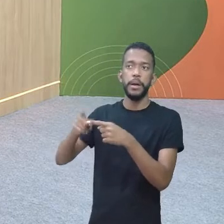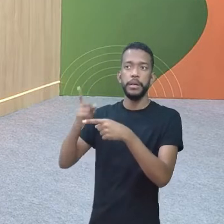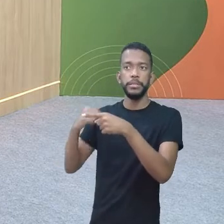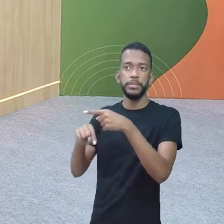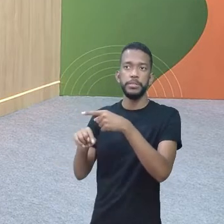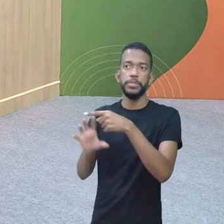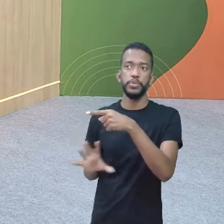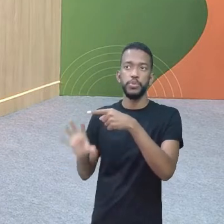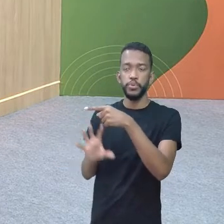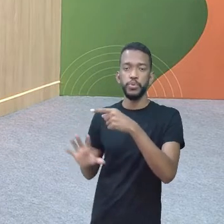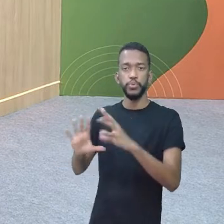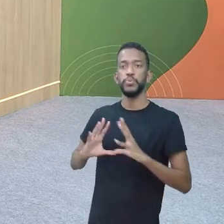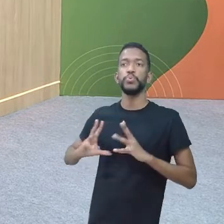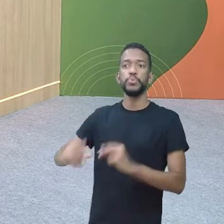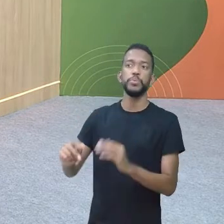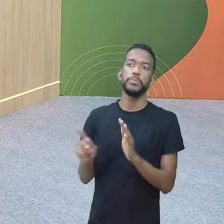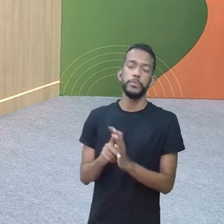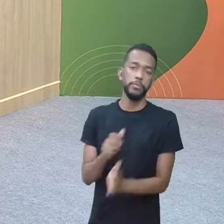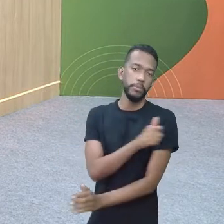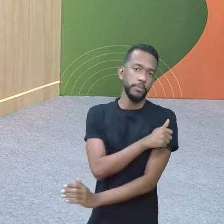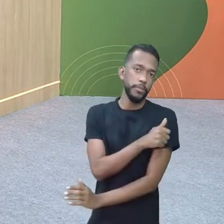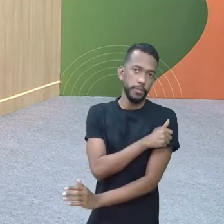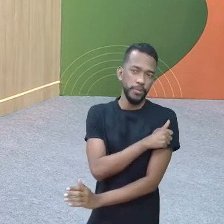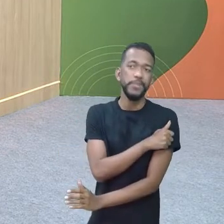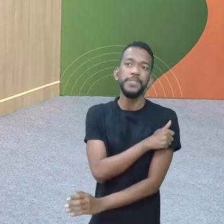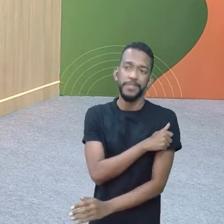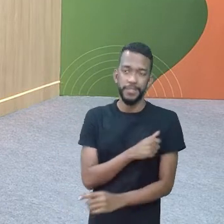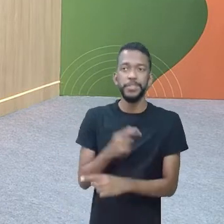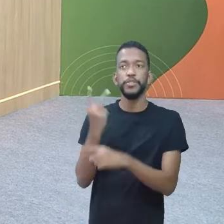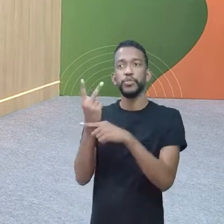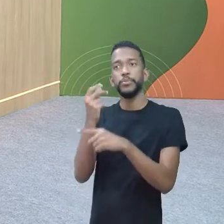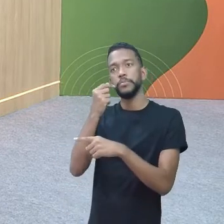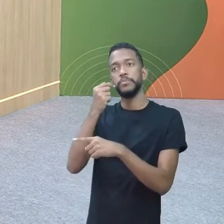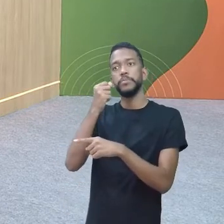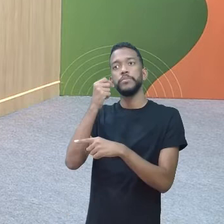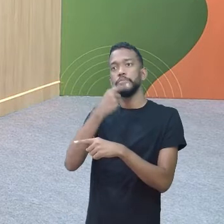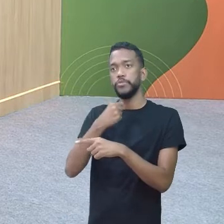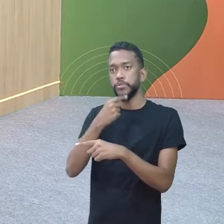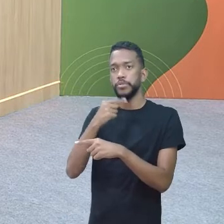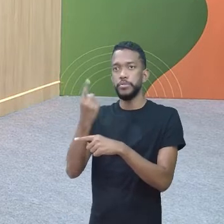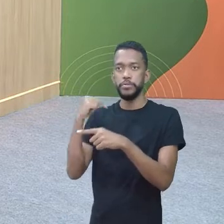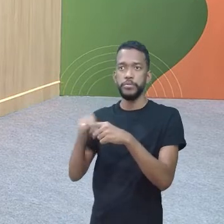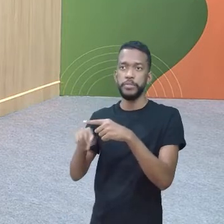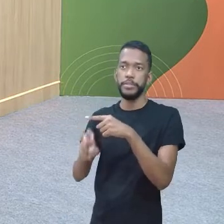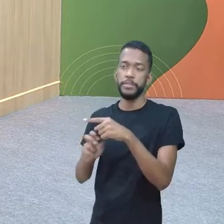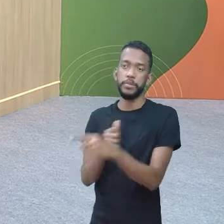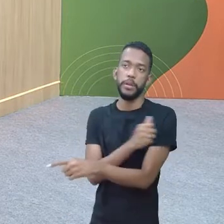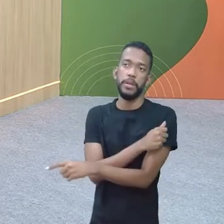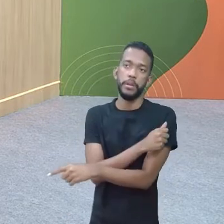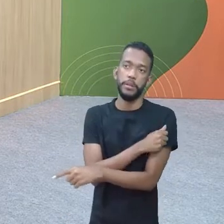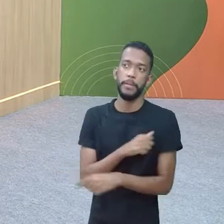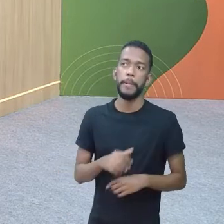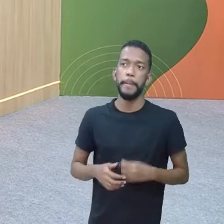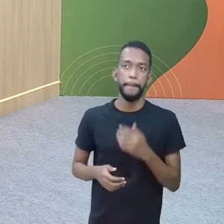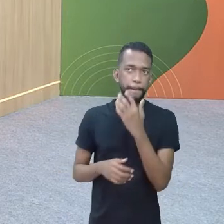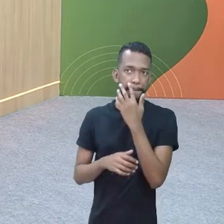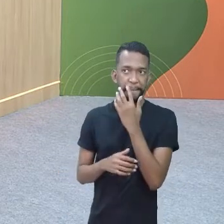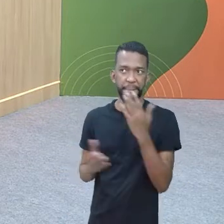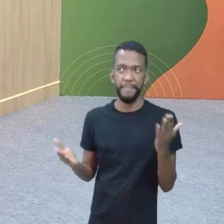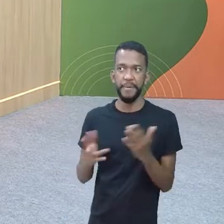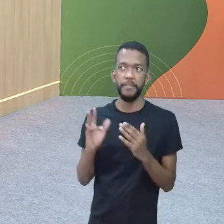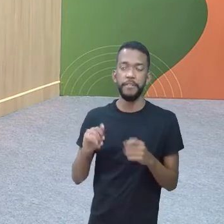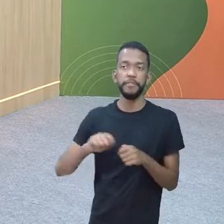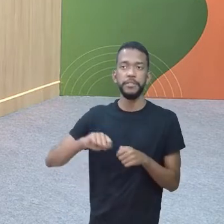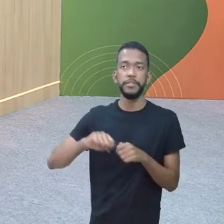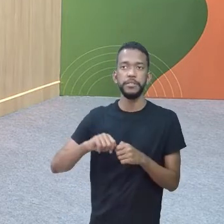todo, né? Com o total nesse contexto aqui, 2 meninos a cada 5 estudantes, beleza? E agora a gente vai fazer a